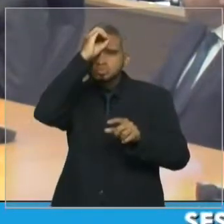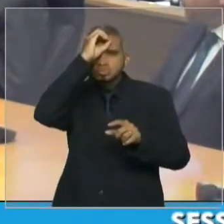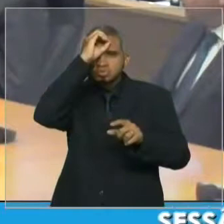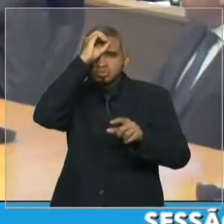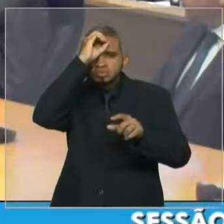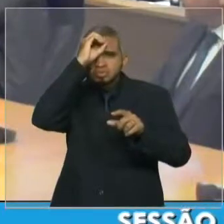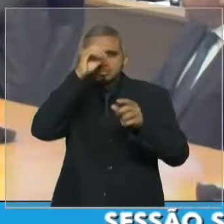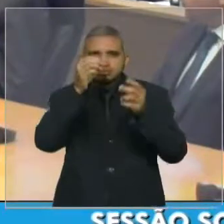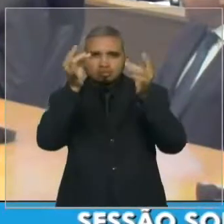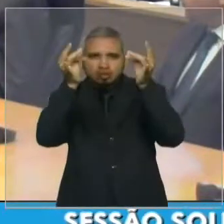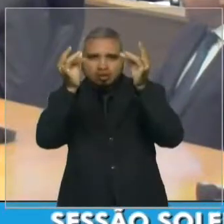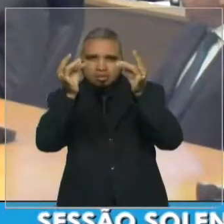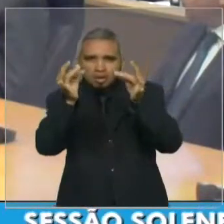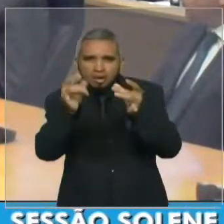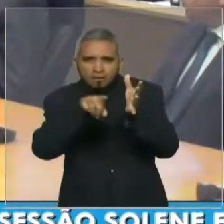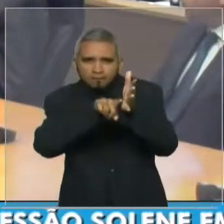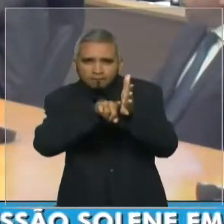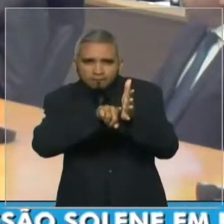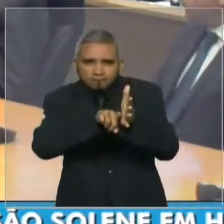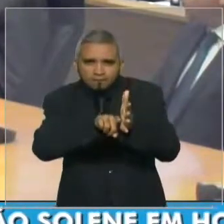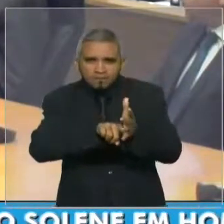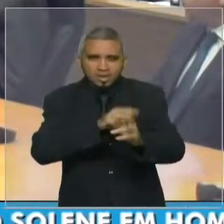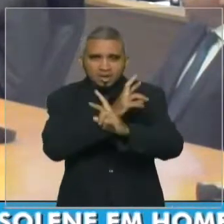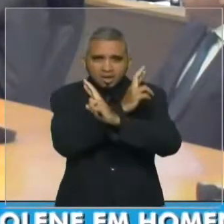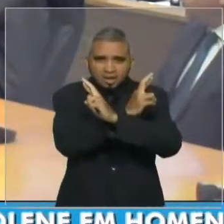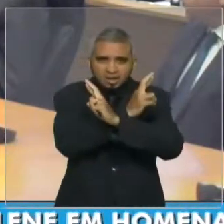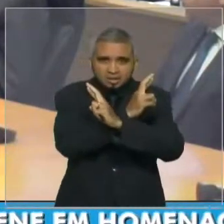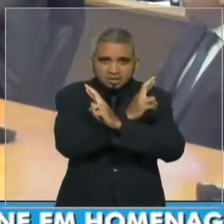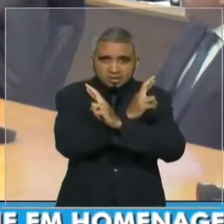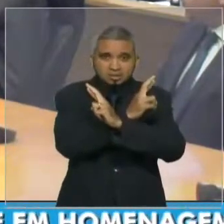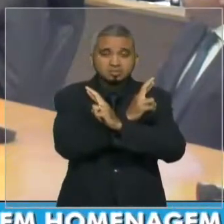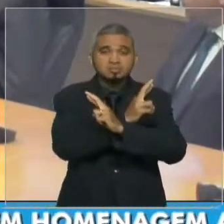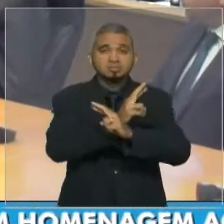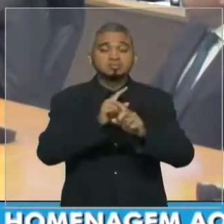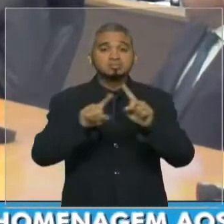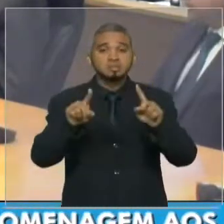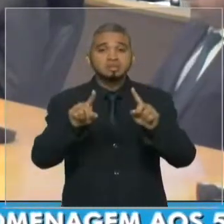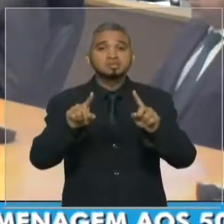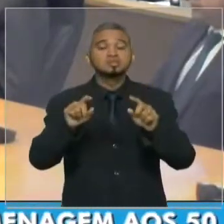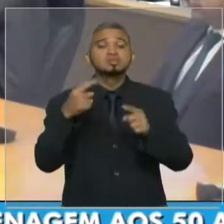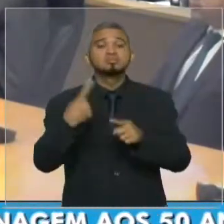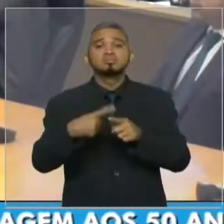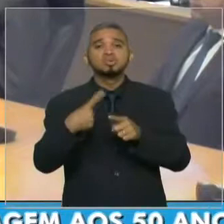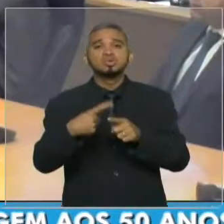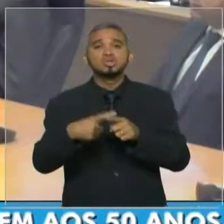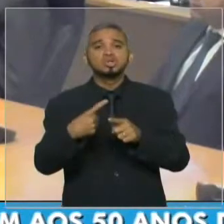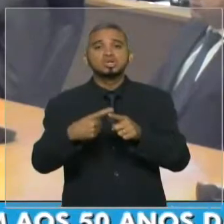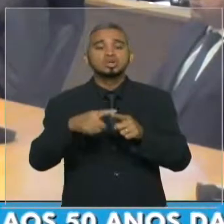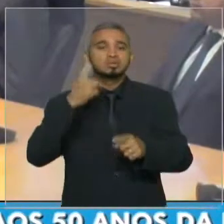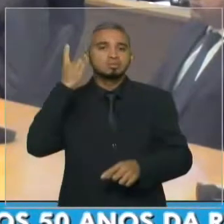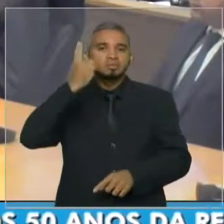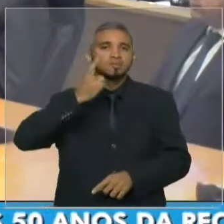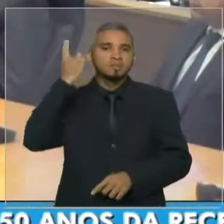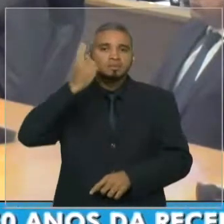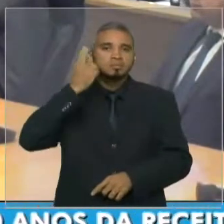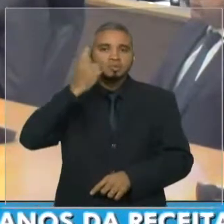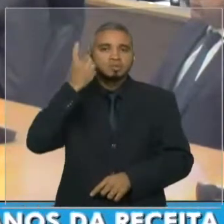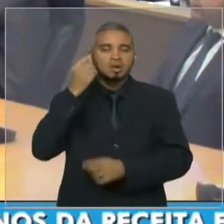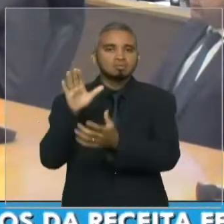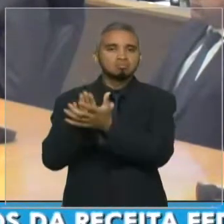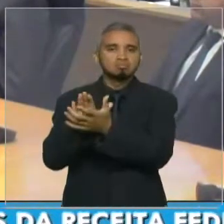da Receita Federal, podem entender pouco o que um político faz homenageando uma instituição que tem,